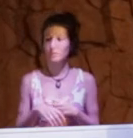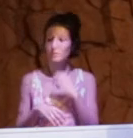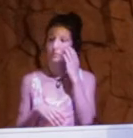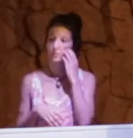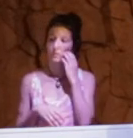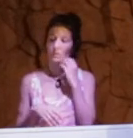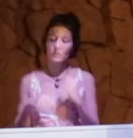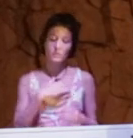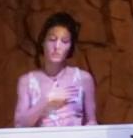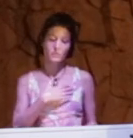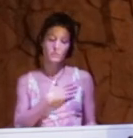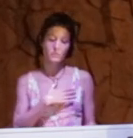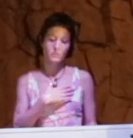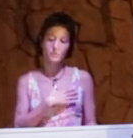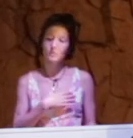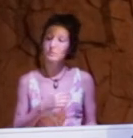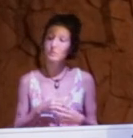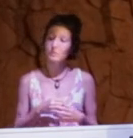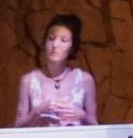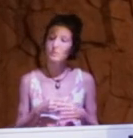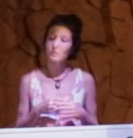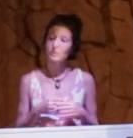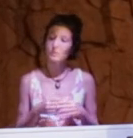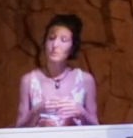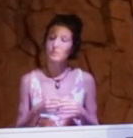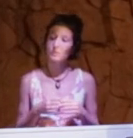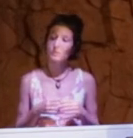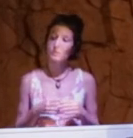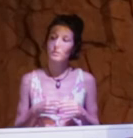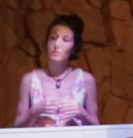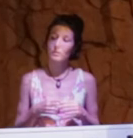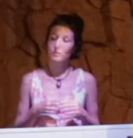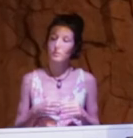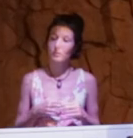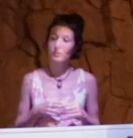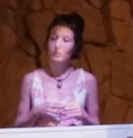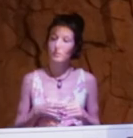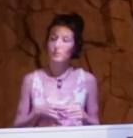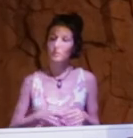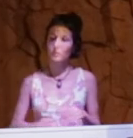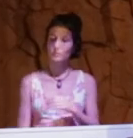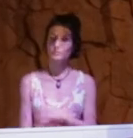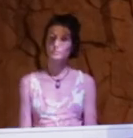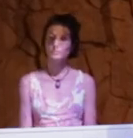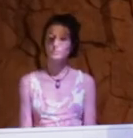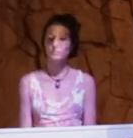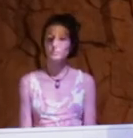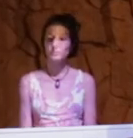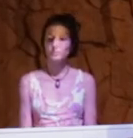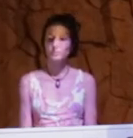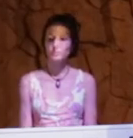Chilo. Da xilogravura. Para quem não conhece, é um tipo de gravura, presente muito no Nordeste, foi discutida aqui no